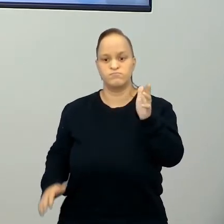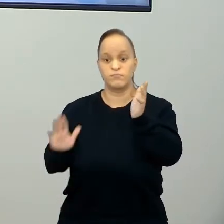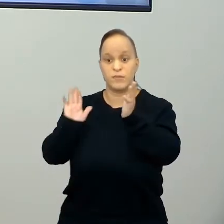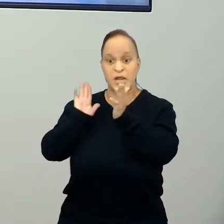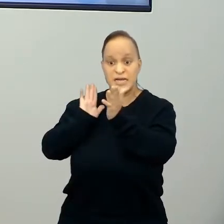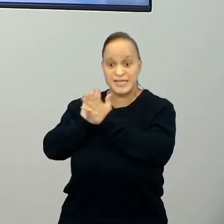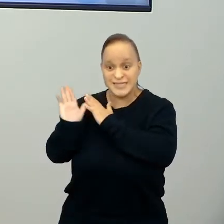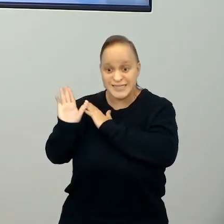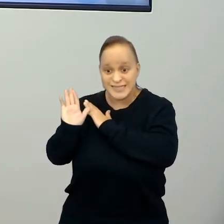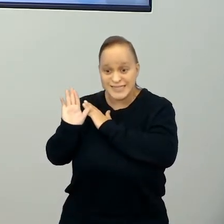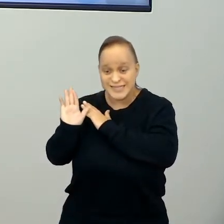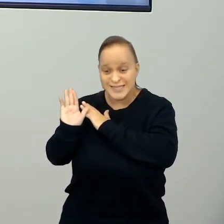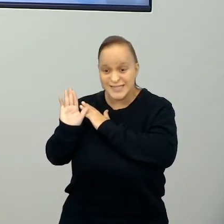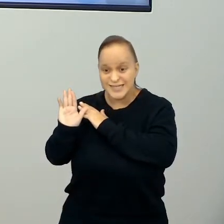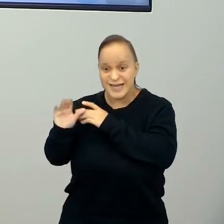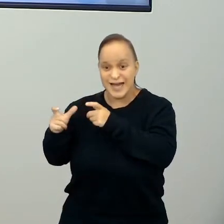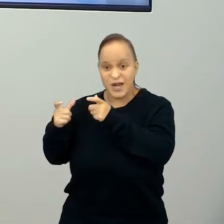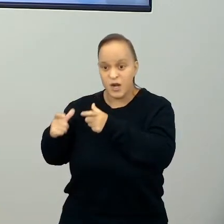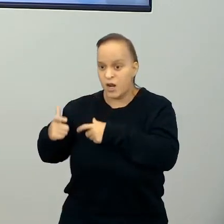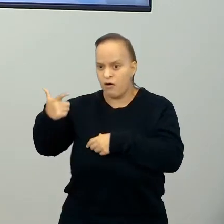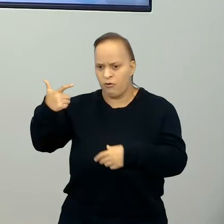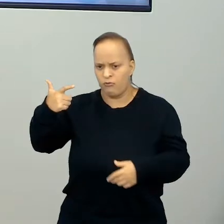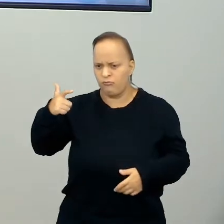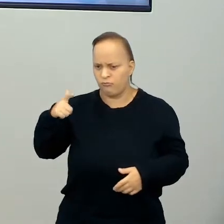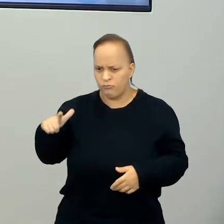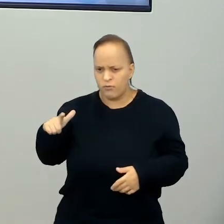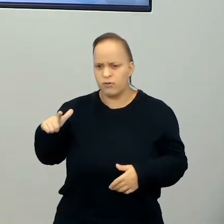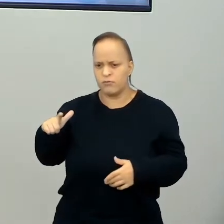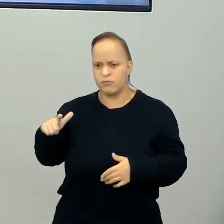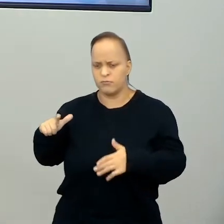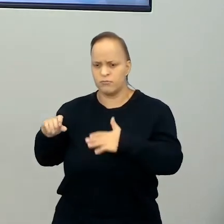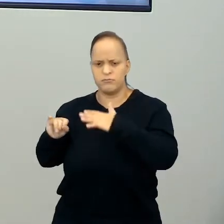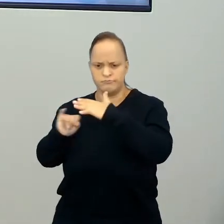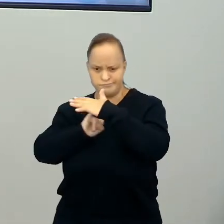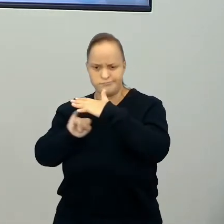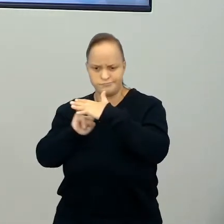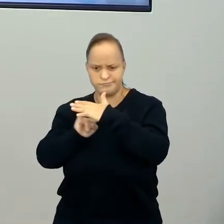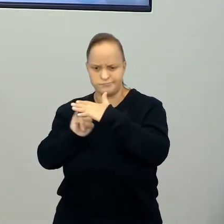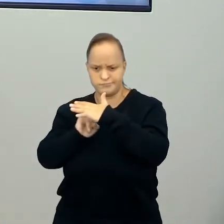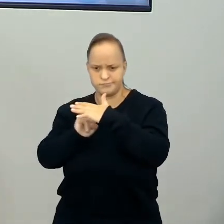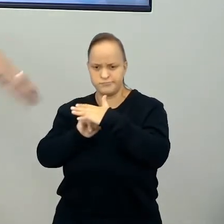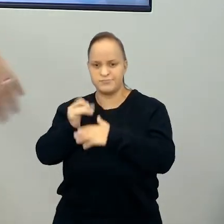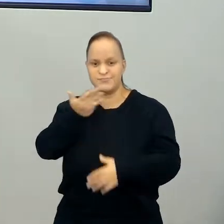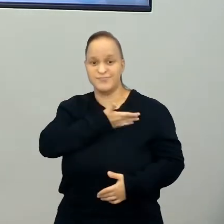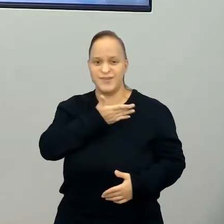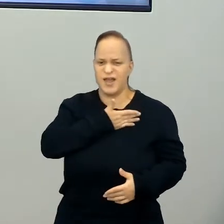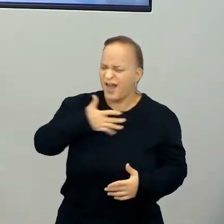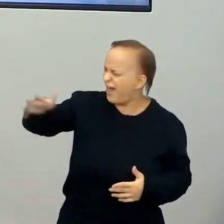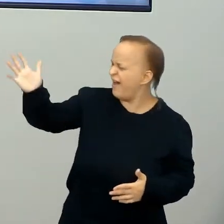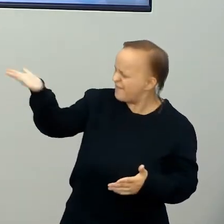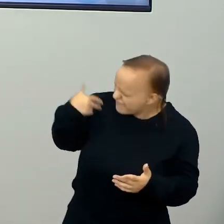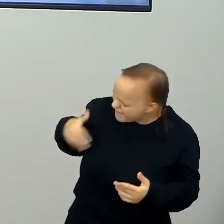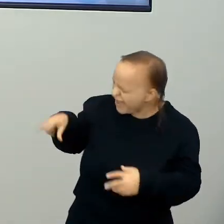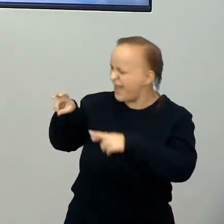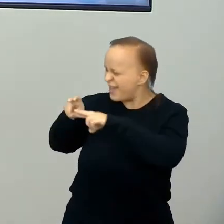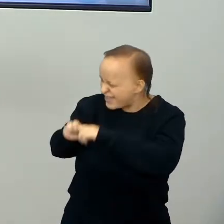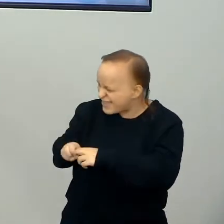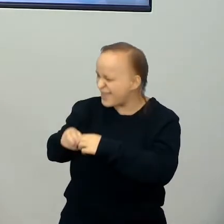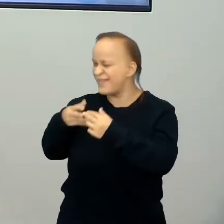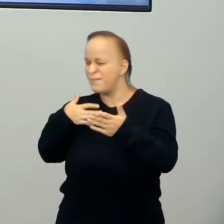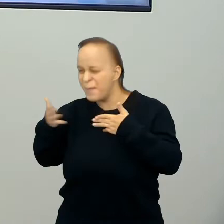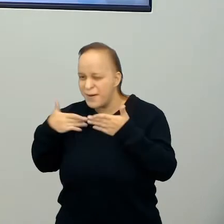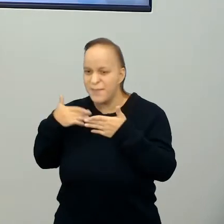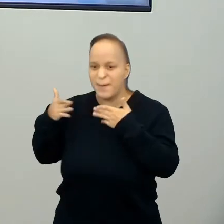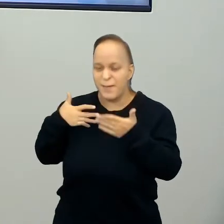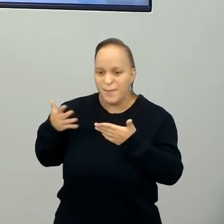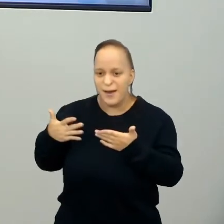para um ambiente mais... para um ambiente informal, para um ambiente de amizade, ele já... senta aqui, vamos conversar, porque não sei o que,